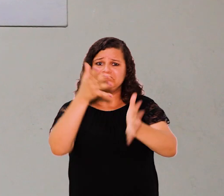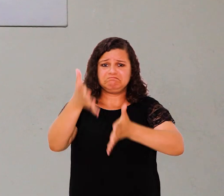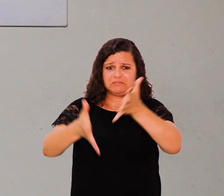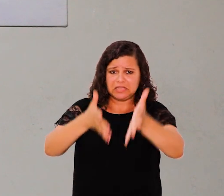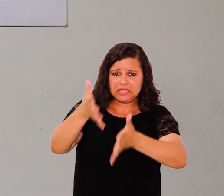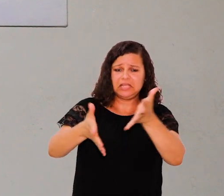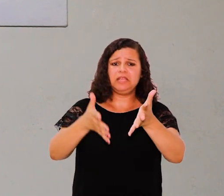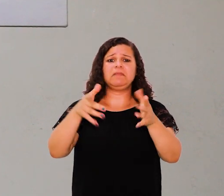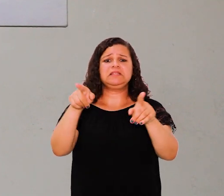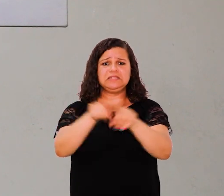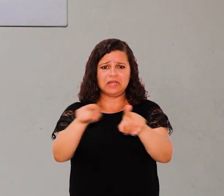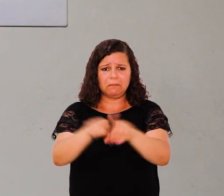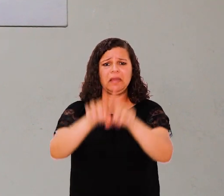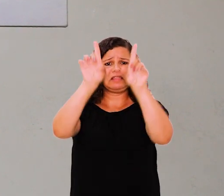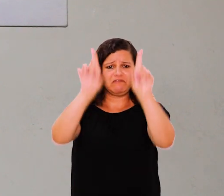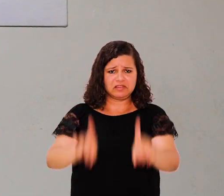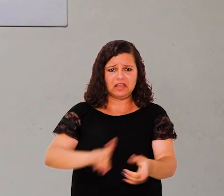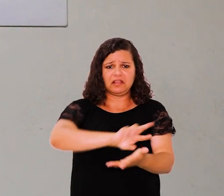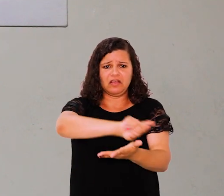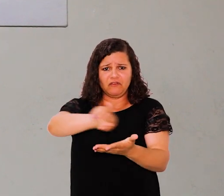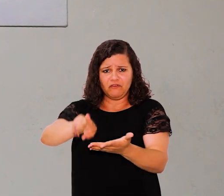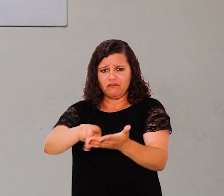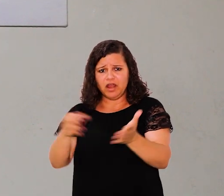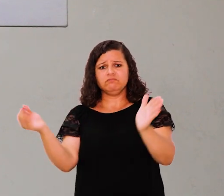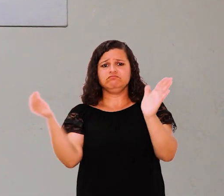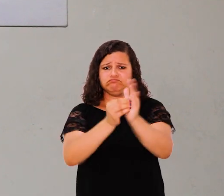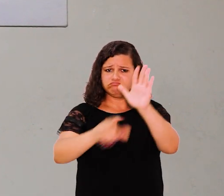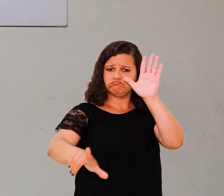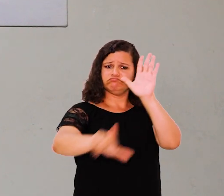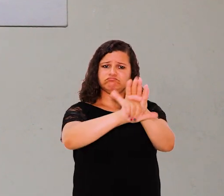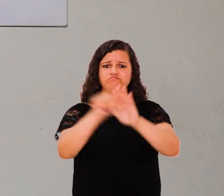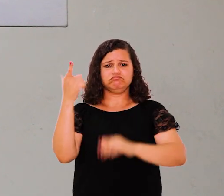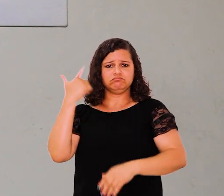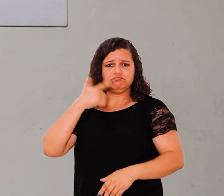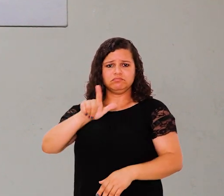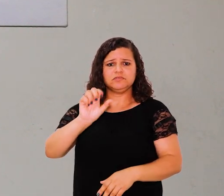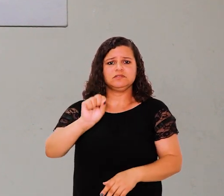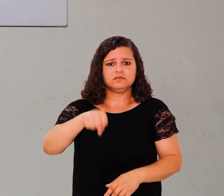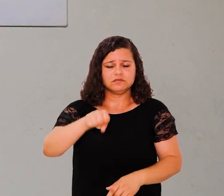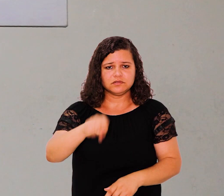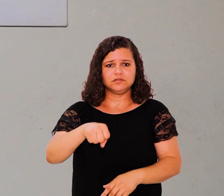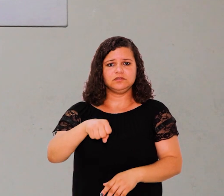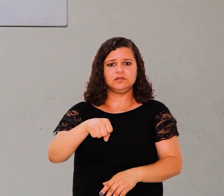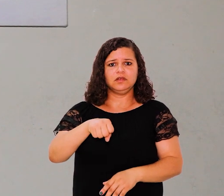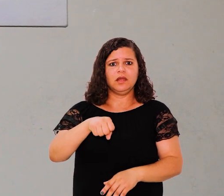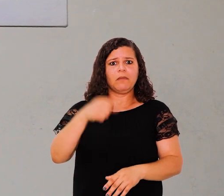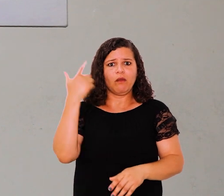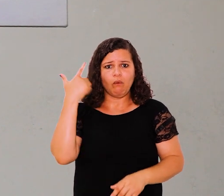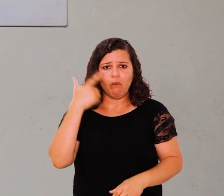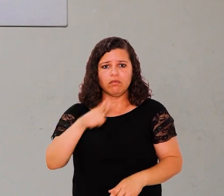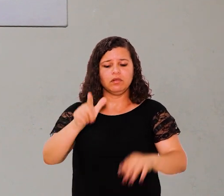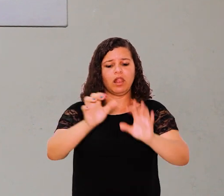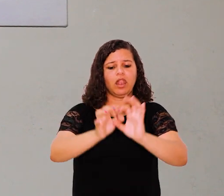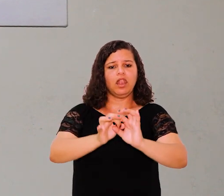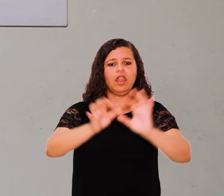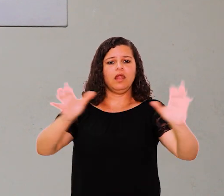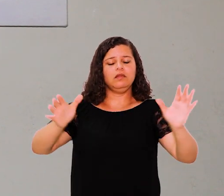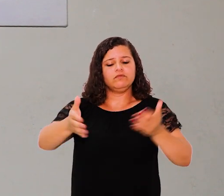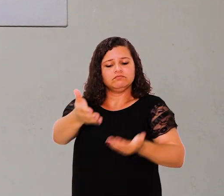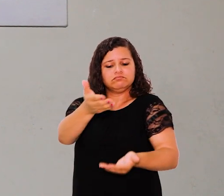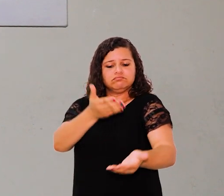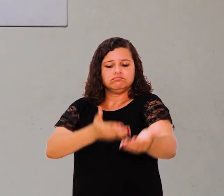própria Libras e das questões das deficiências amparam para que esse